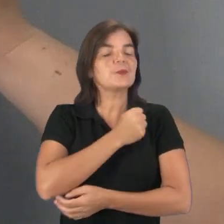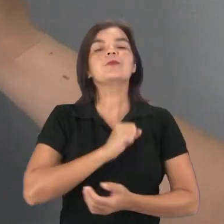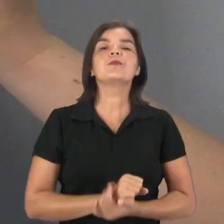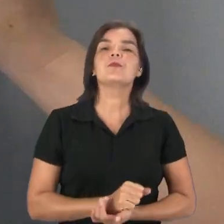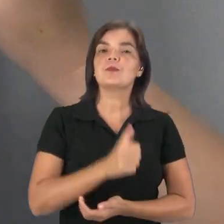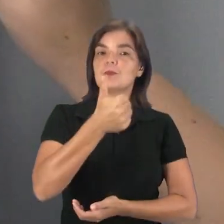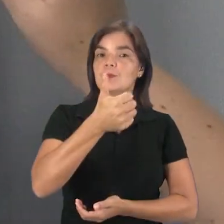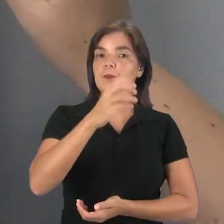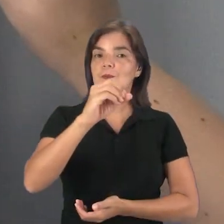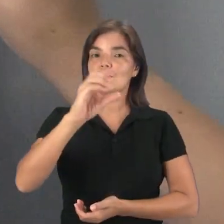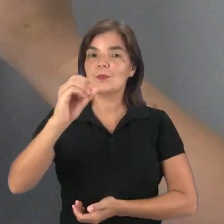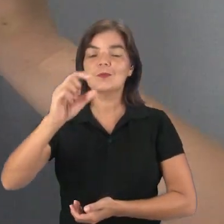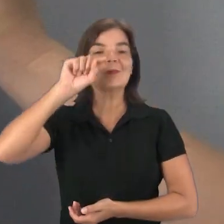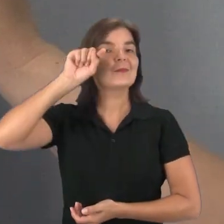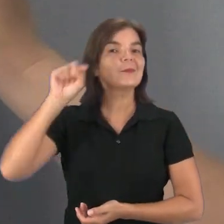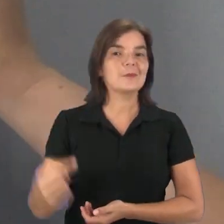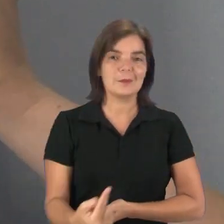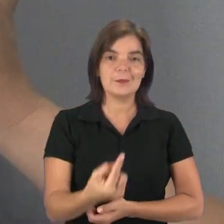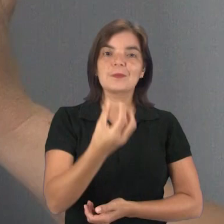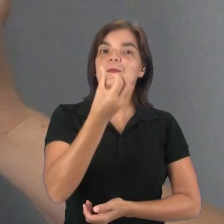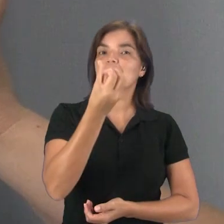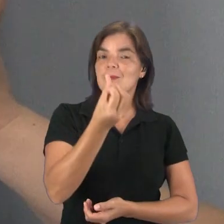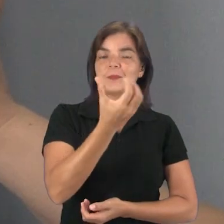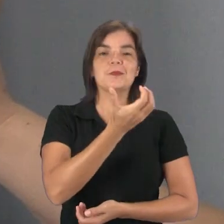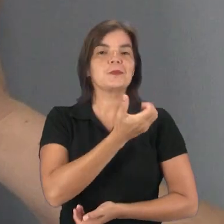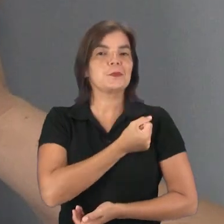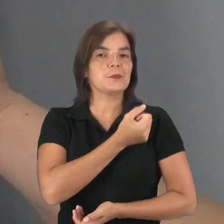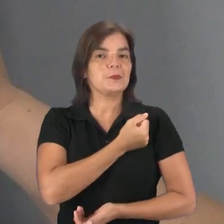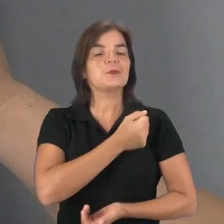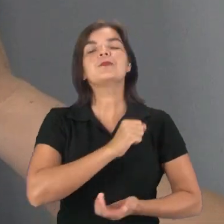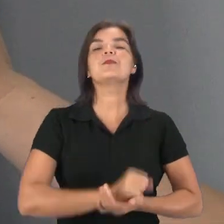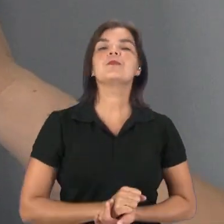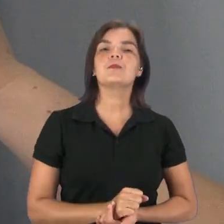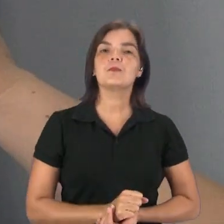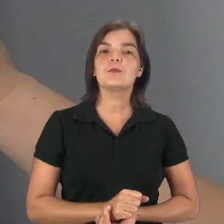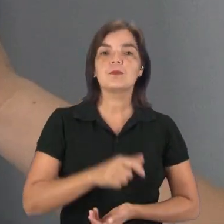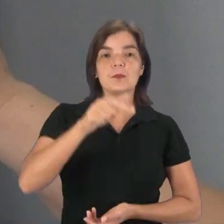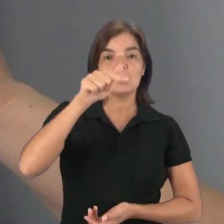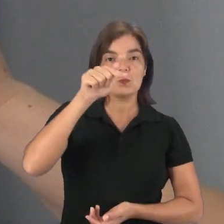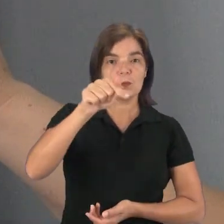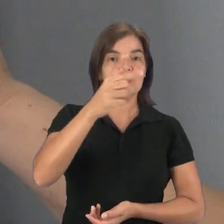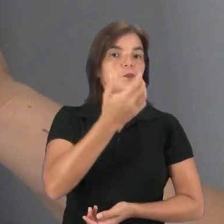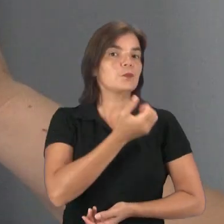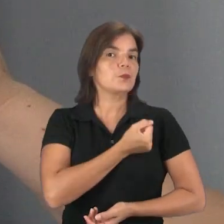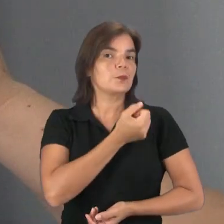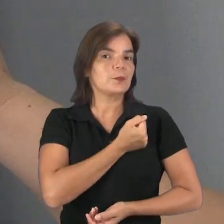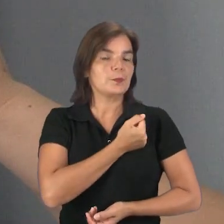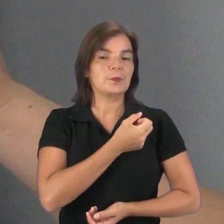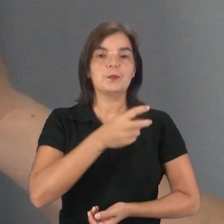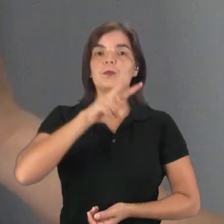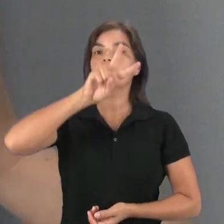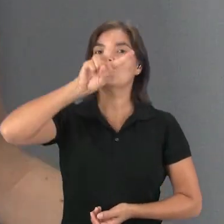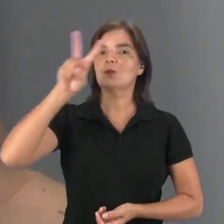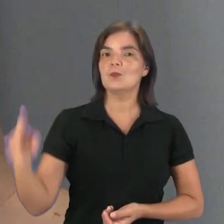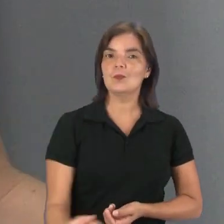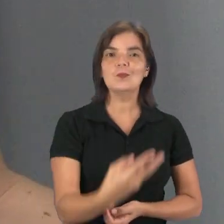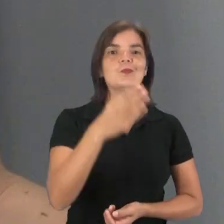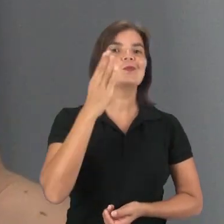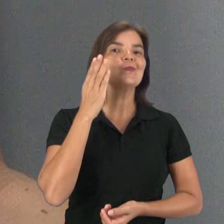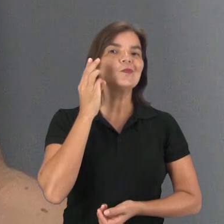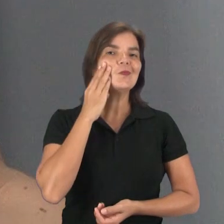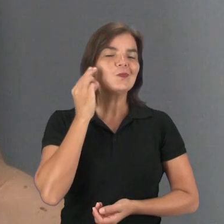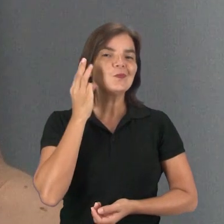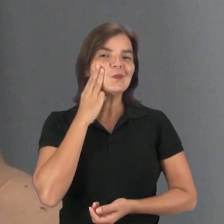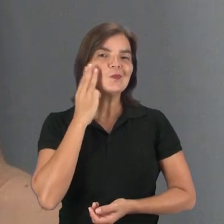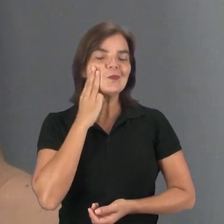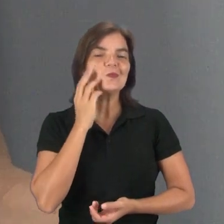vamos ter o 100.000, que tem 6 algarismos. Aqui nós vamos ter um com 7 algarismos, ó, 2 milhões.